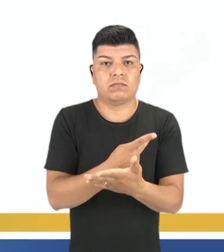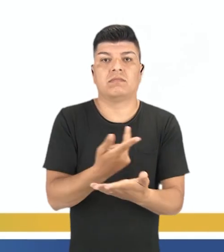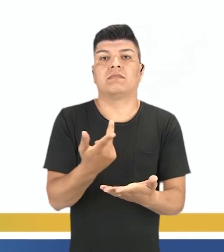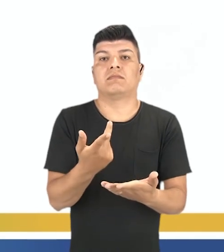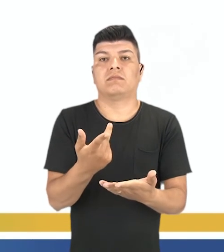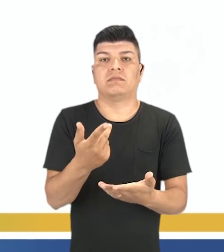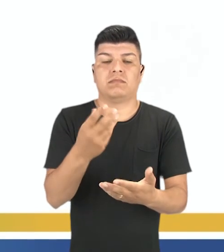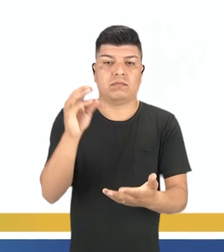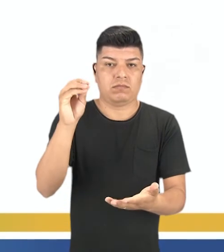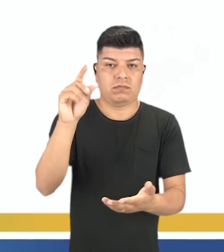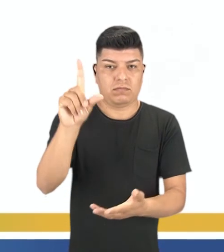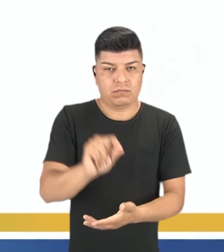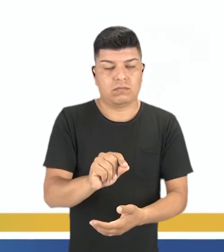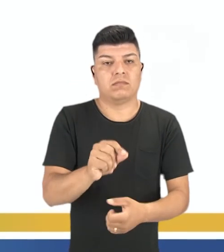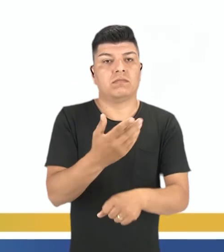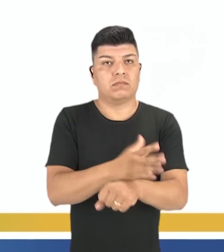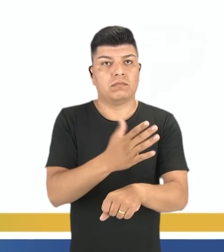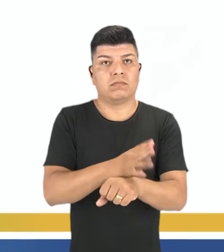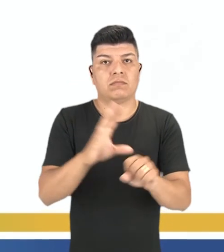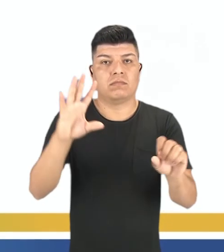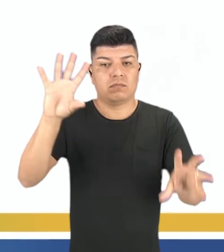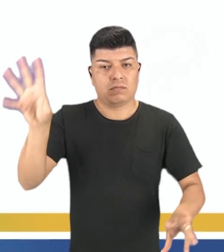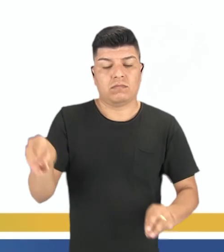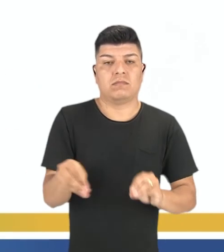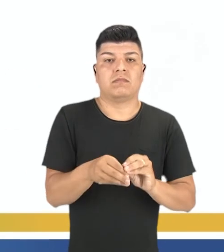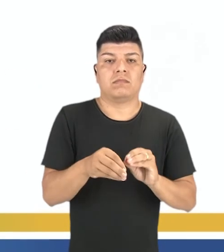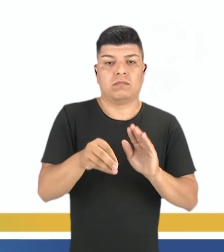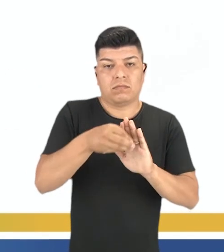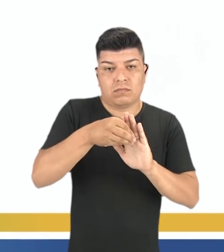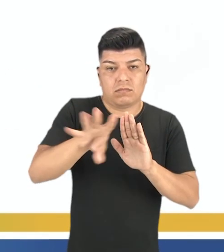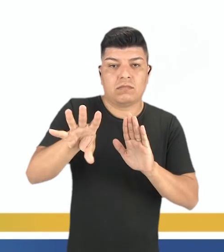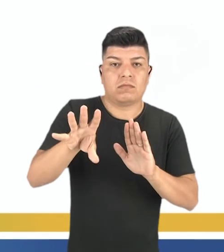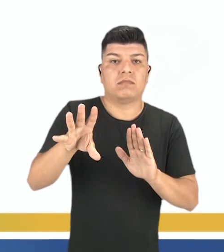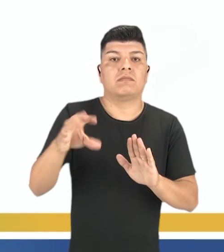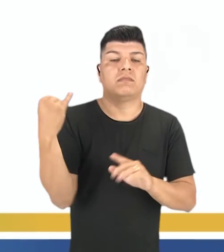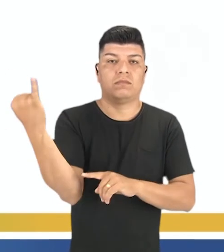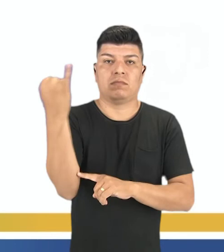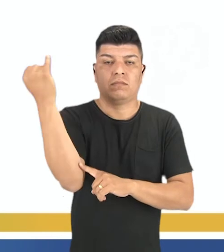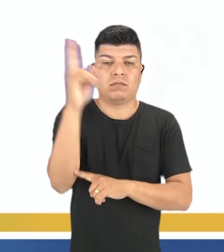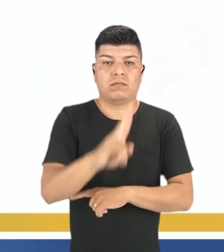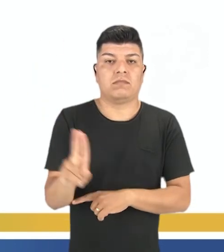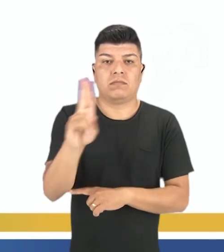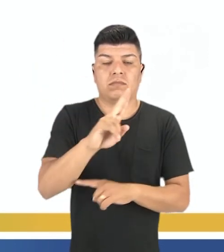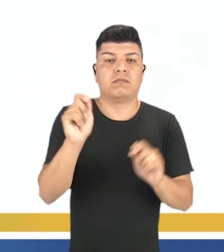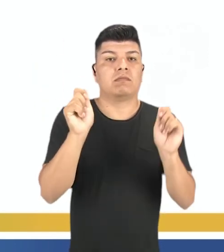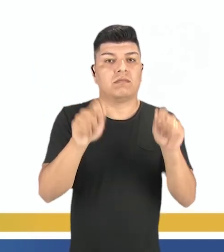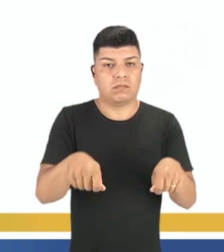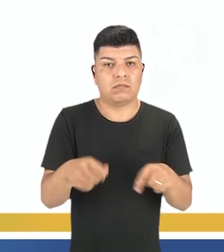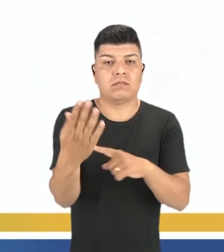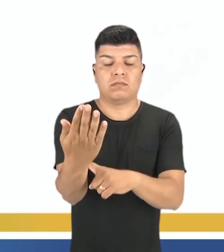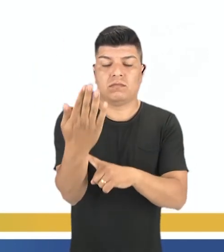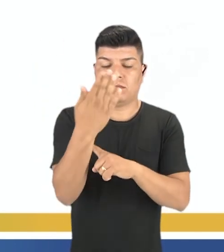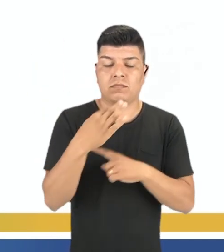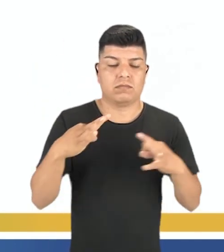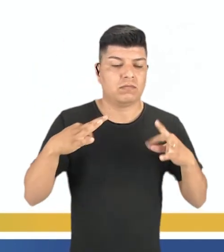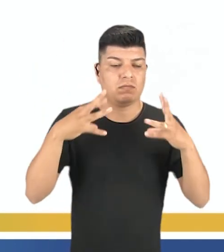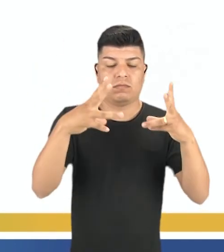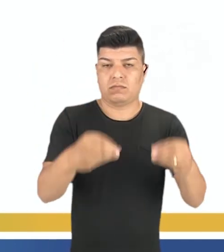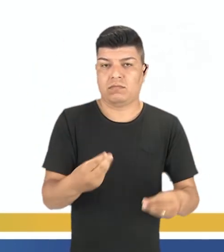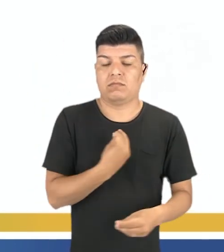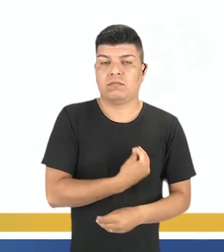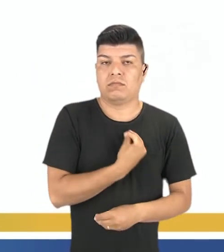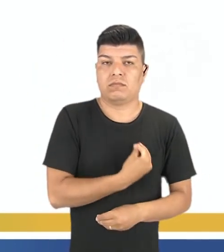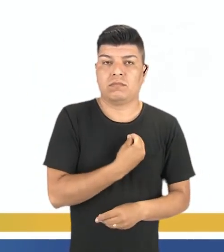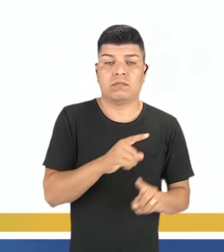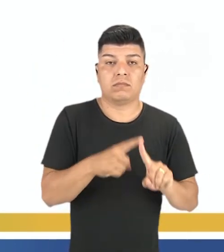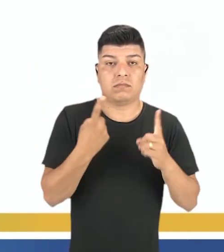níveis de exercício físico. Conclusão: a mídia é uma excelente ferramenta quando bem utilizada. Pode nos auxiliar em tudo em nossas